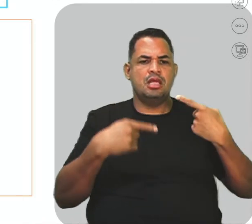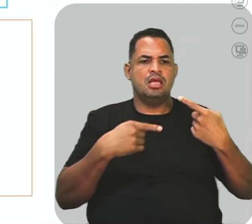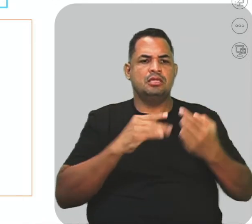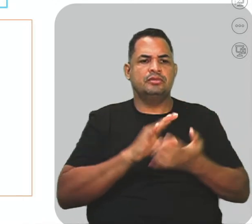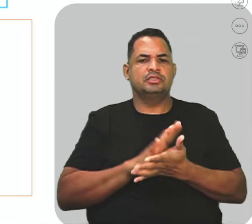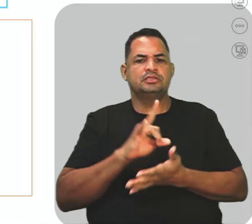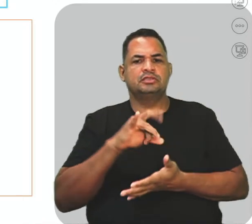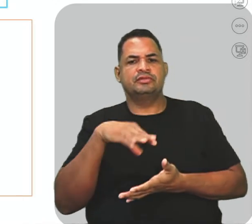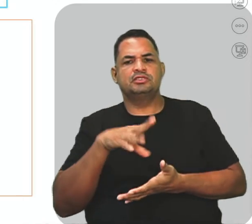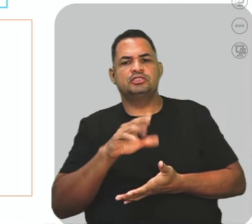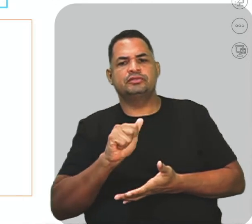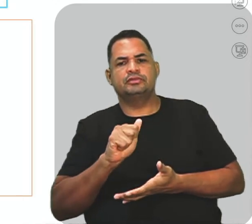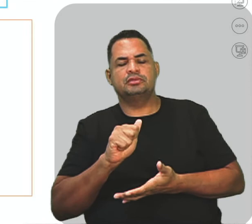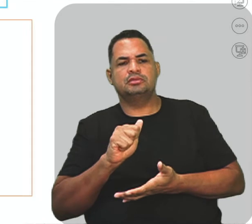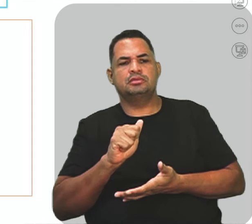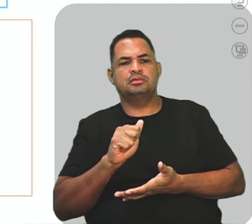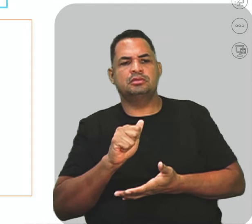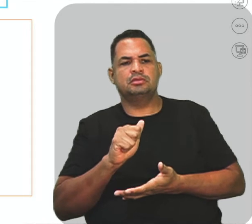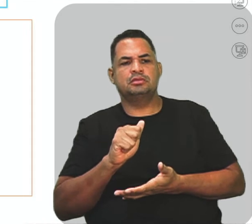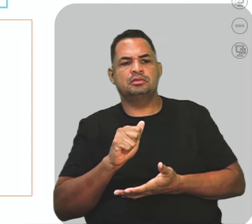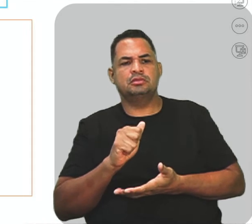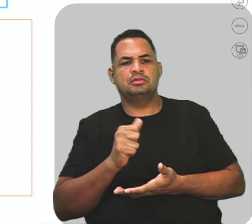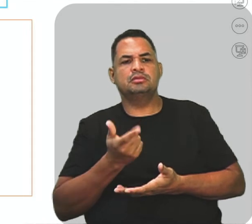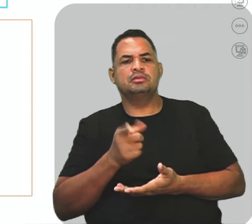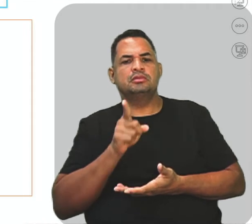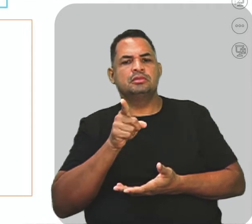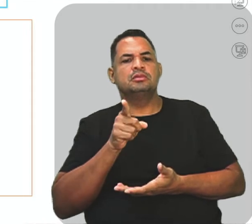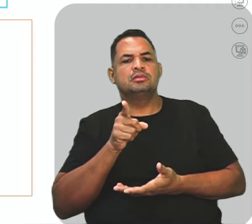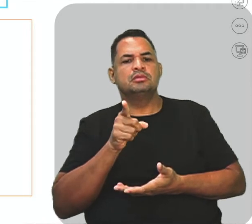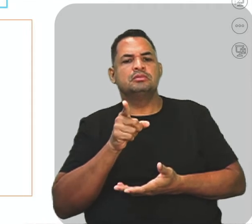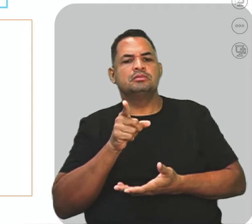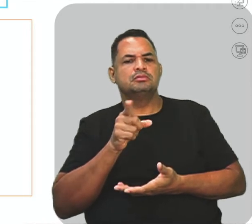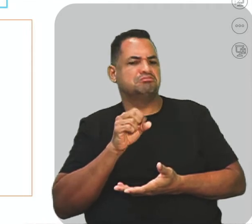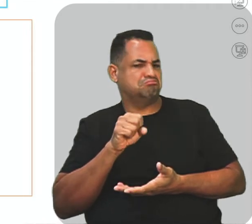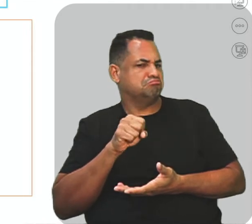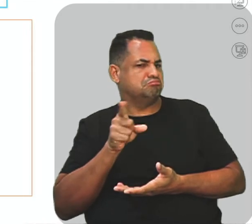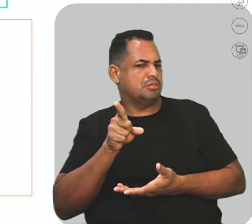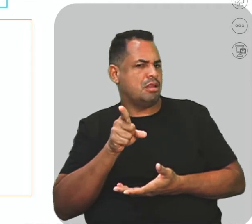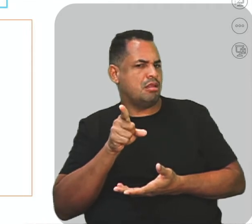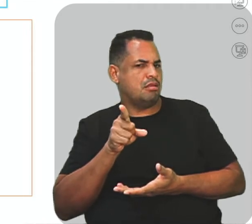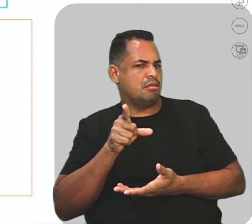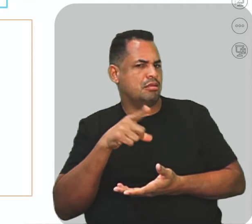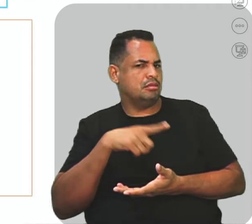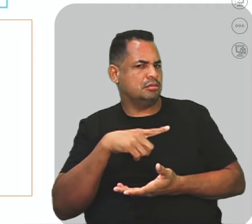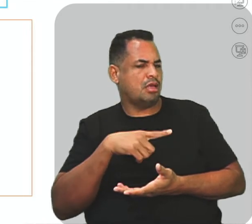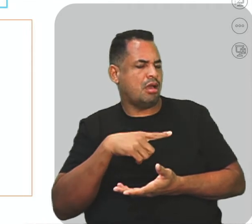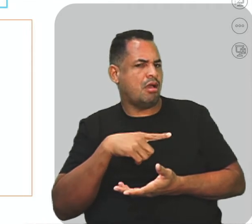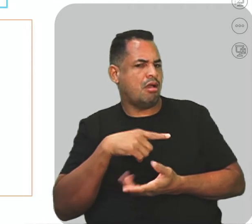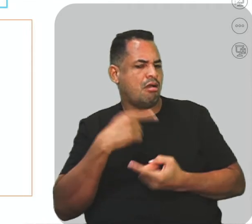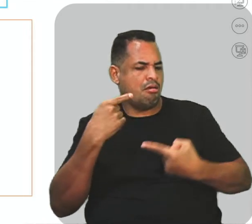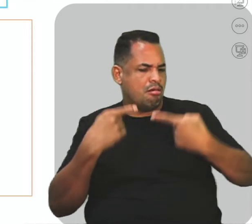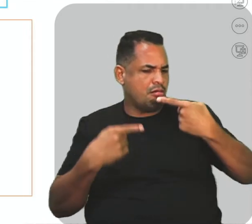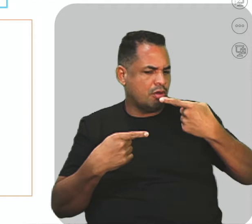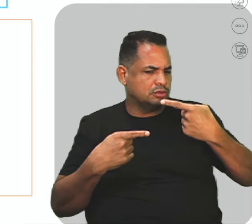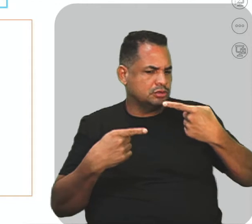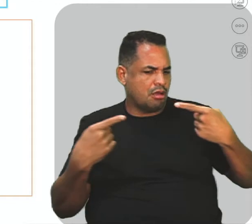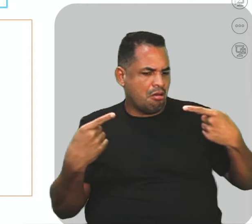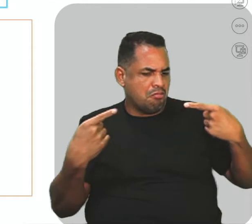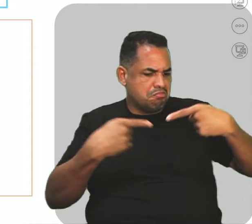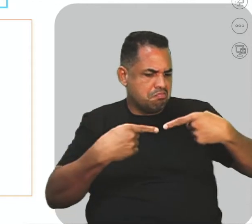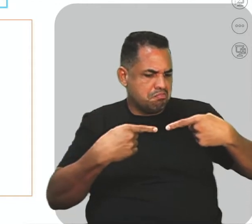coordenada adversativa. Vamos ver, será que está mesmo fazendo essa